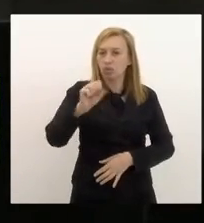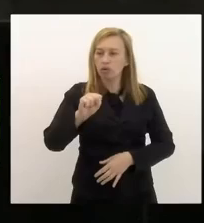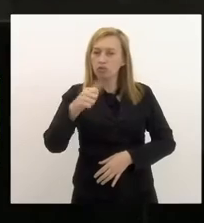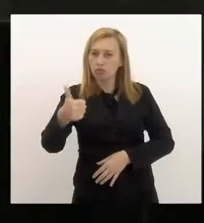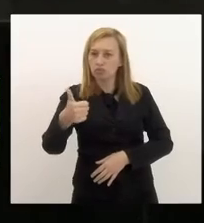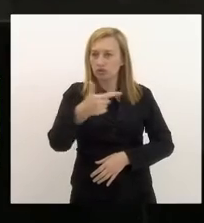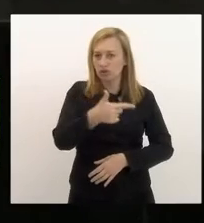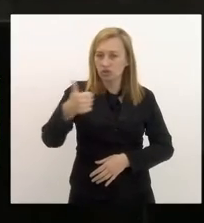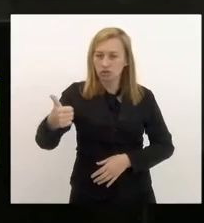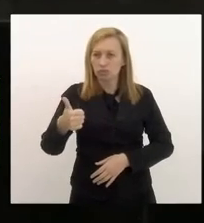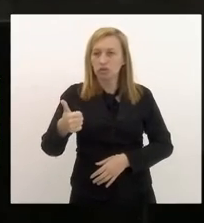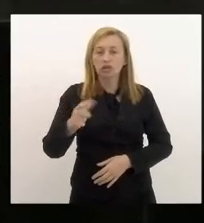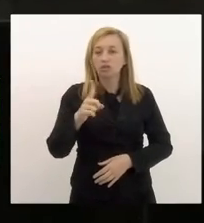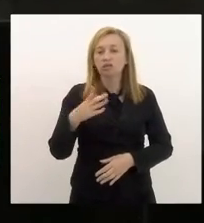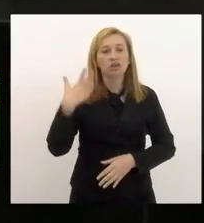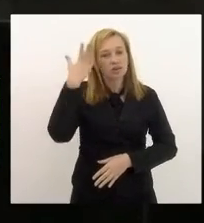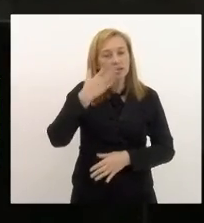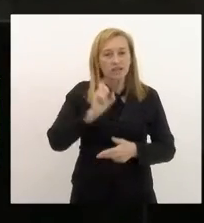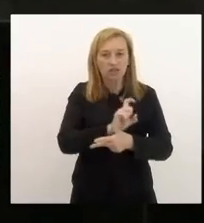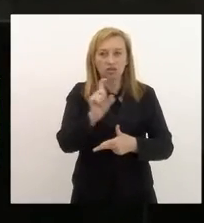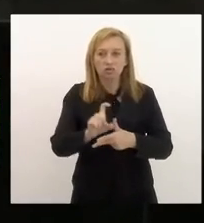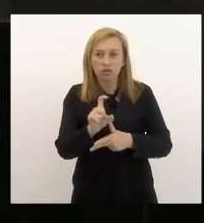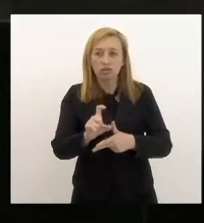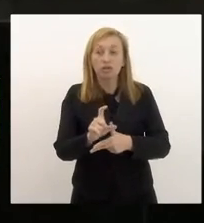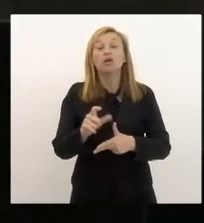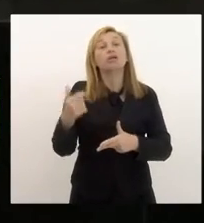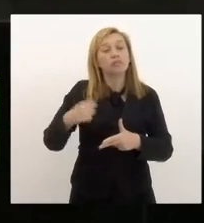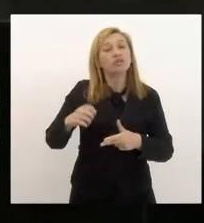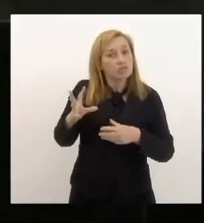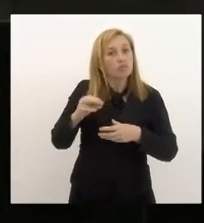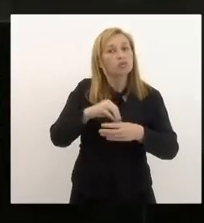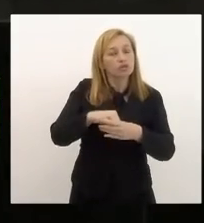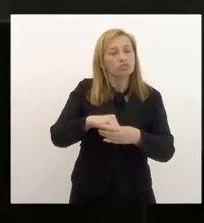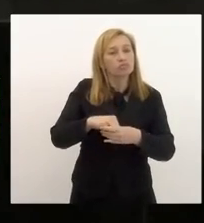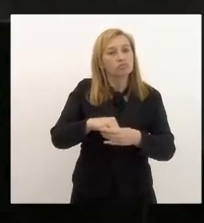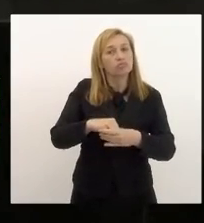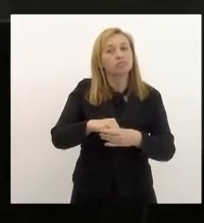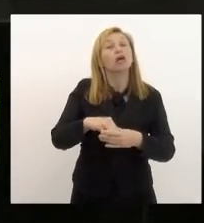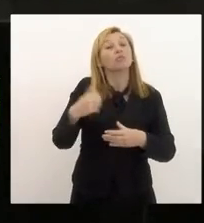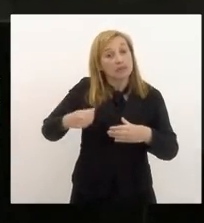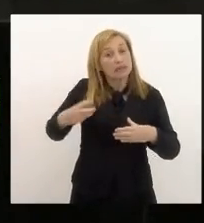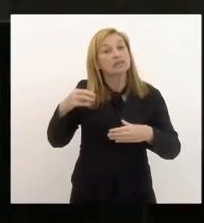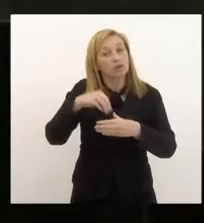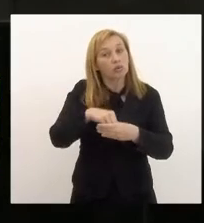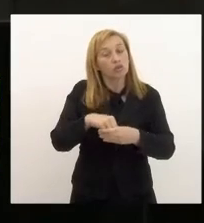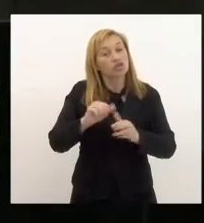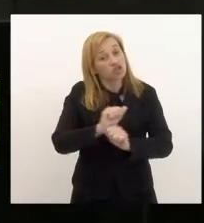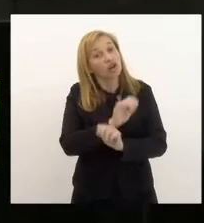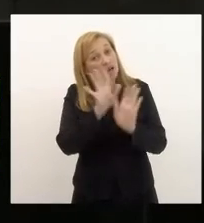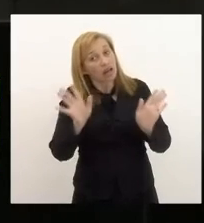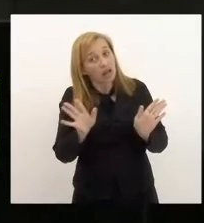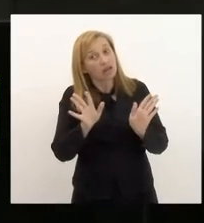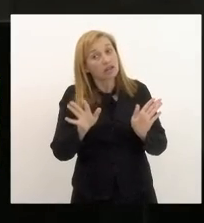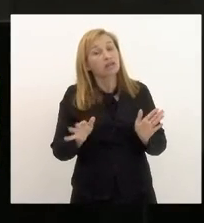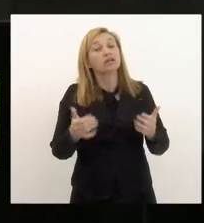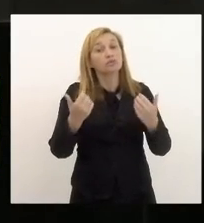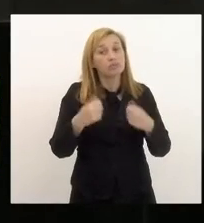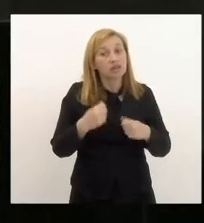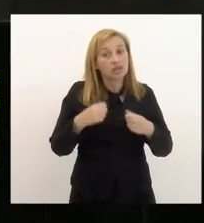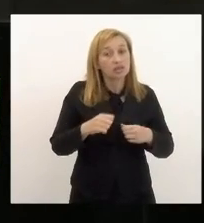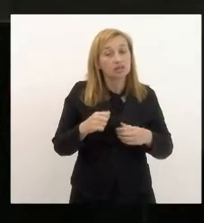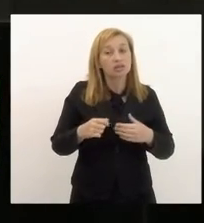não está na mensagem do executivo e que tem que incluir tem que incluir deixar bem claro que tem